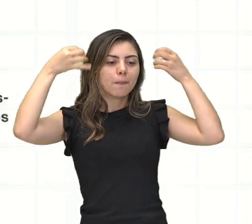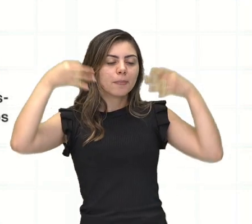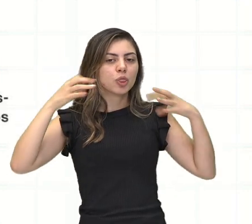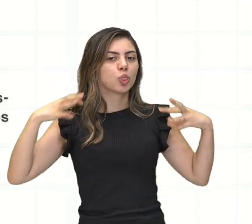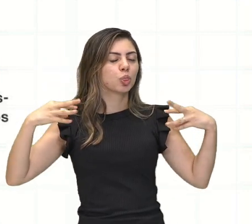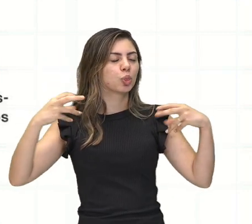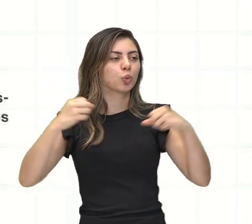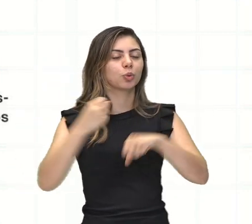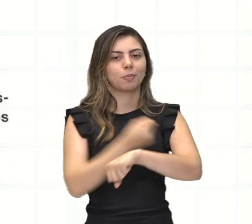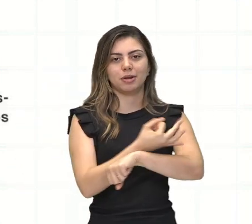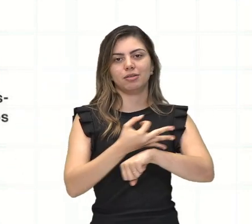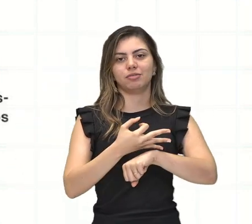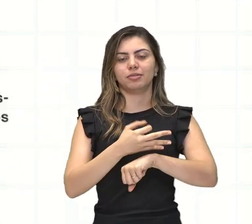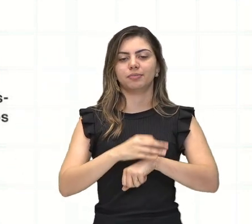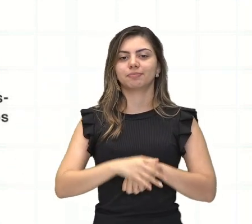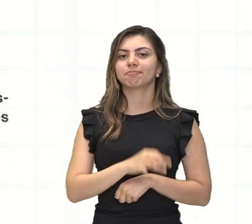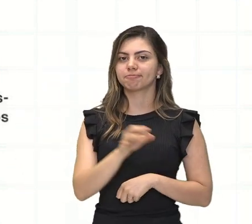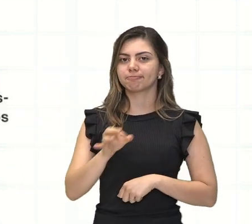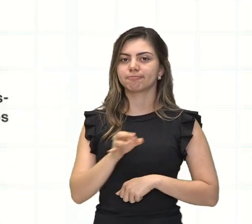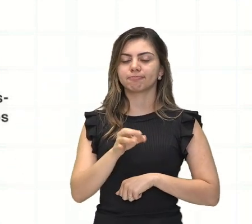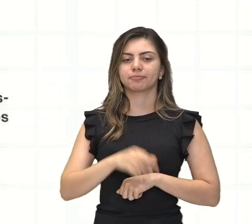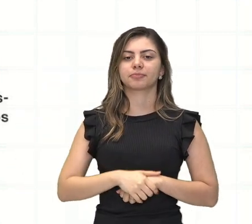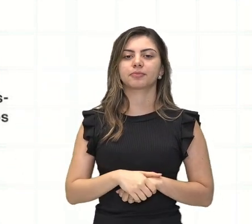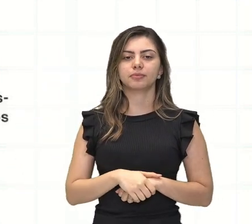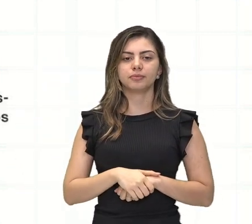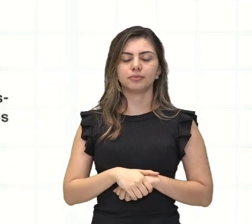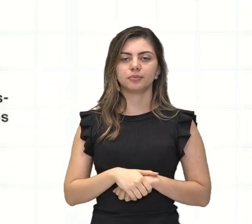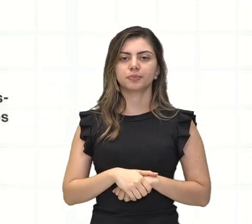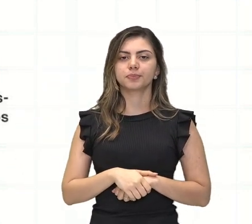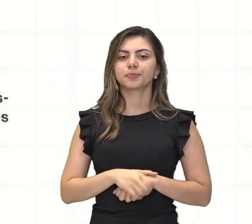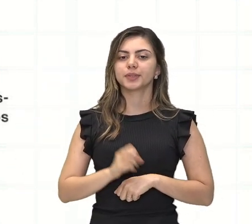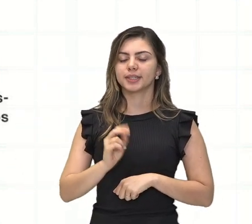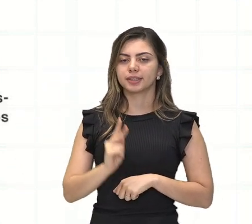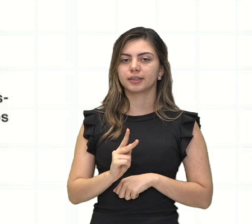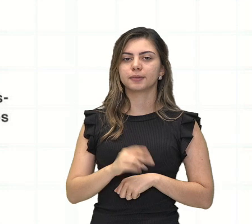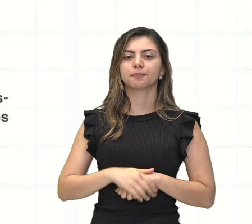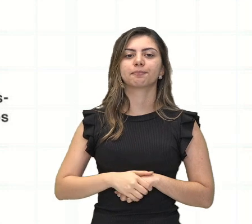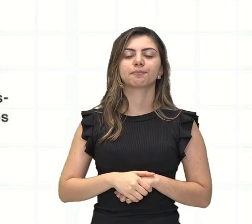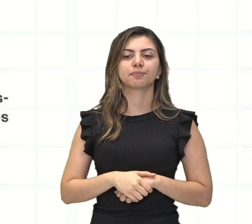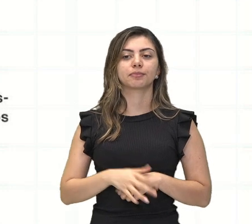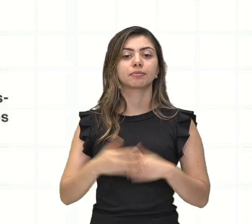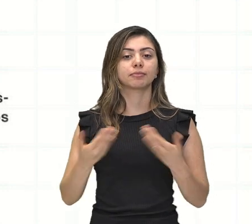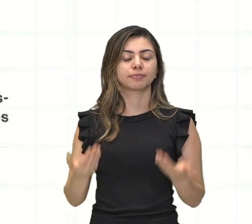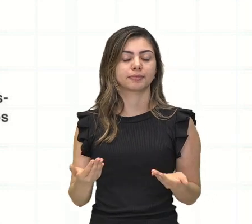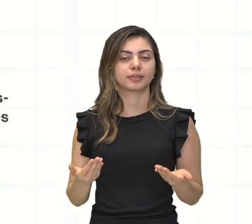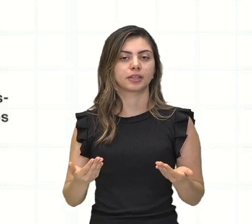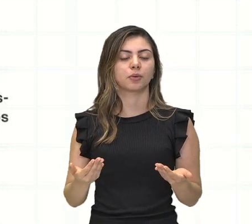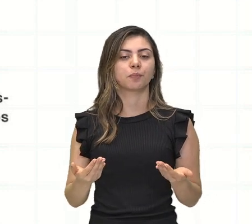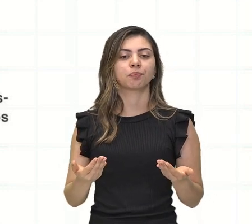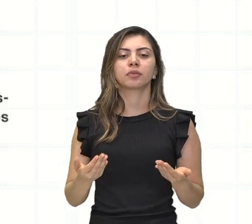brancos. Certinho? Ok, então vamos lá, gente.